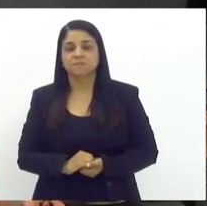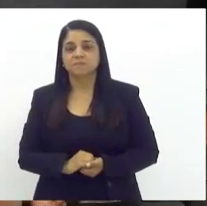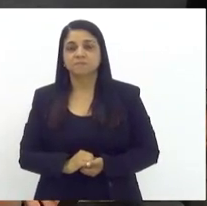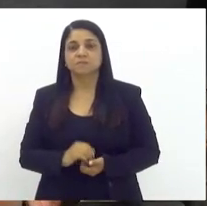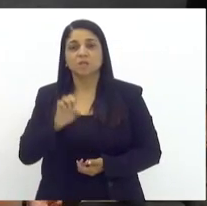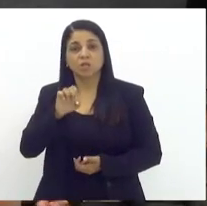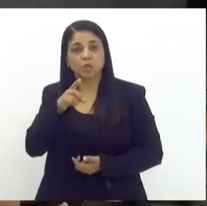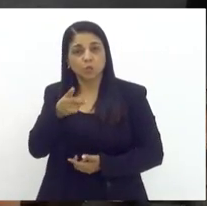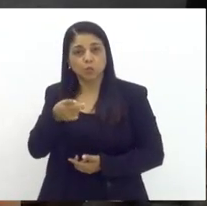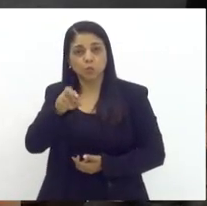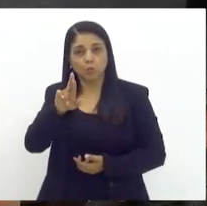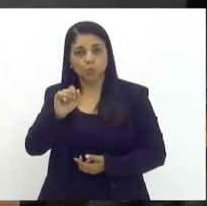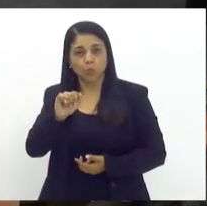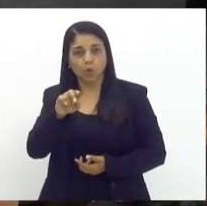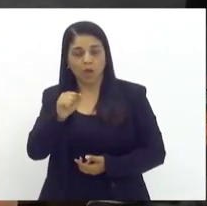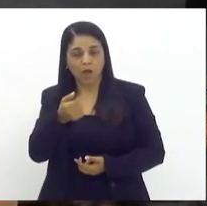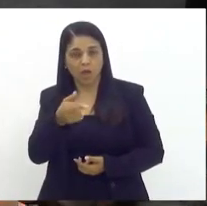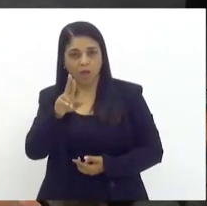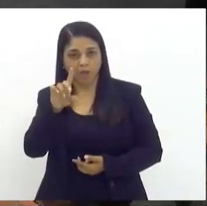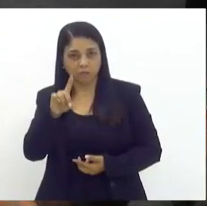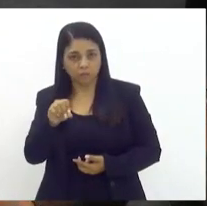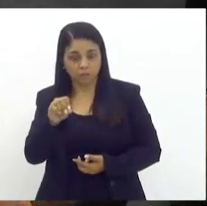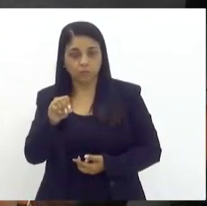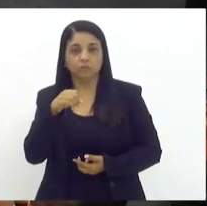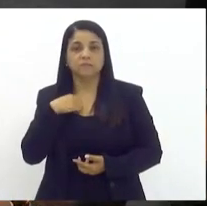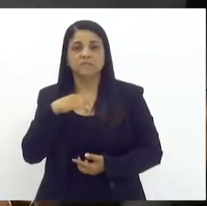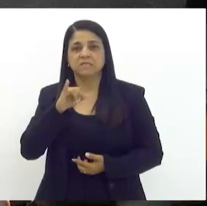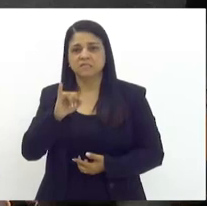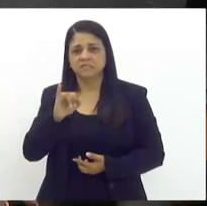Eduardo Mendes presidente do SIM fazer